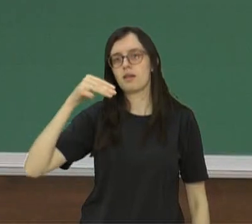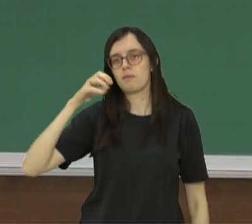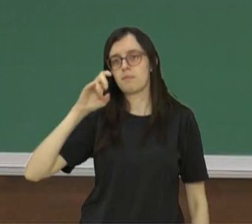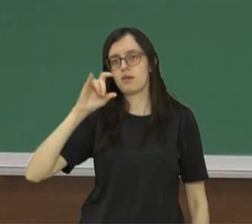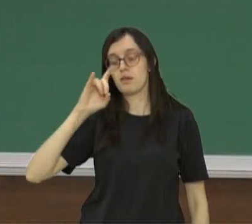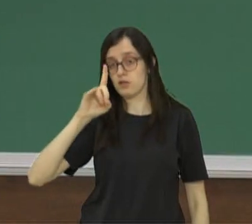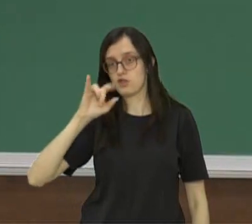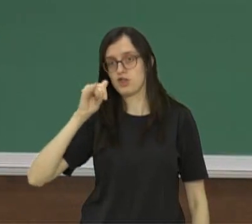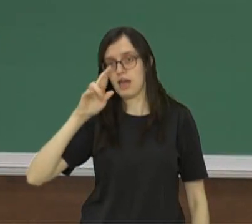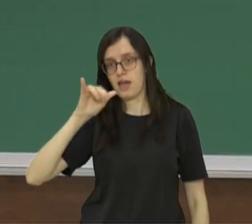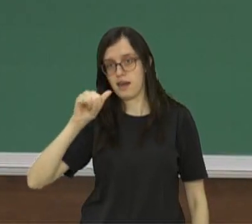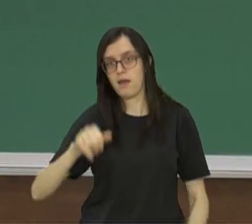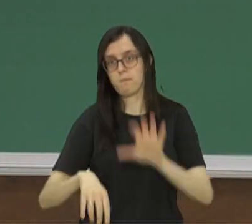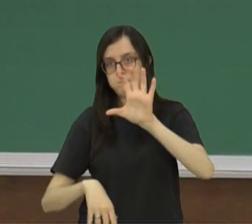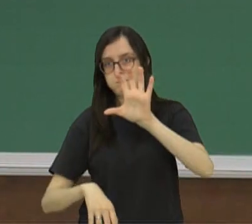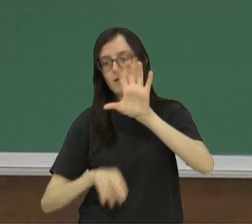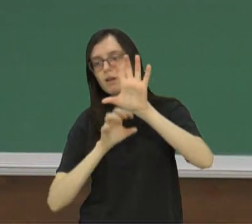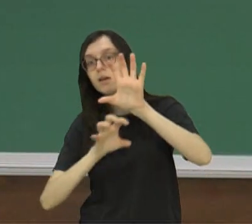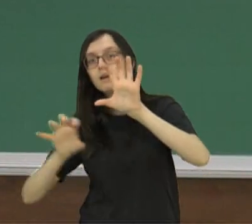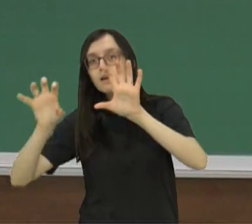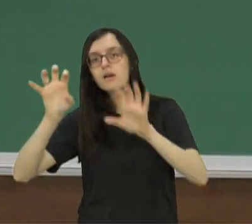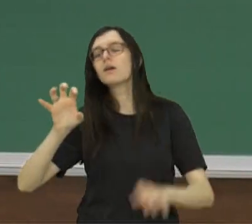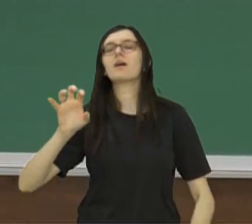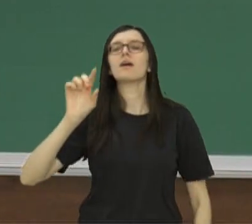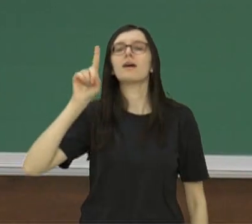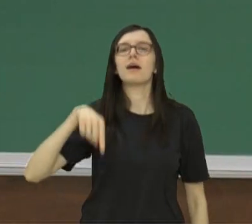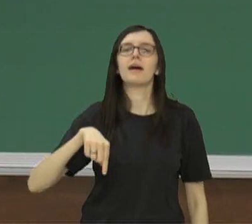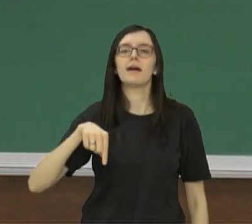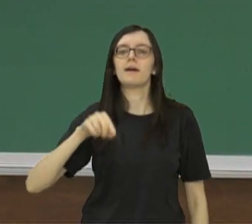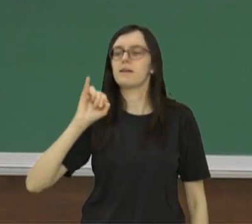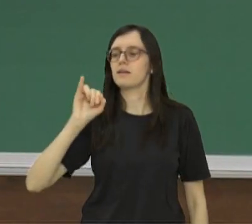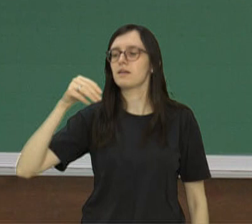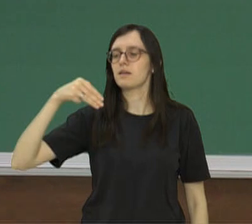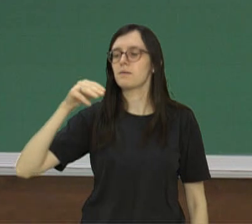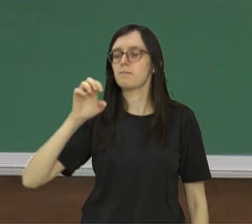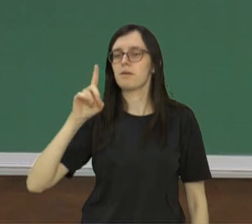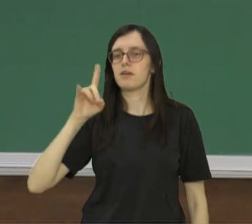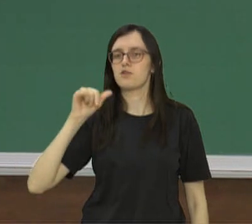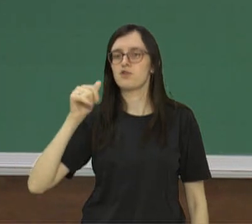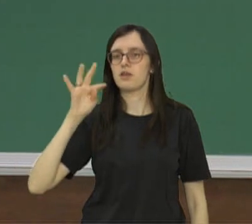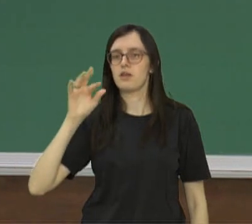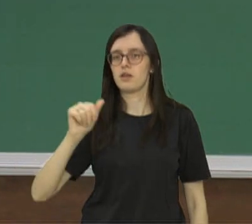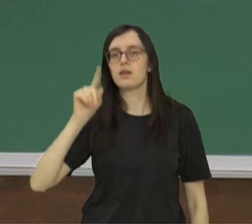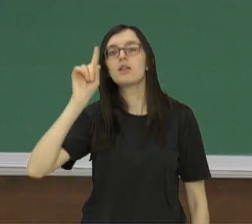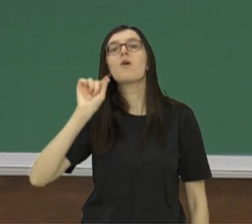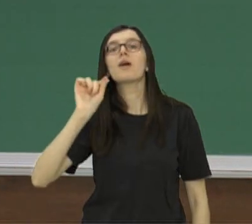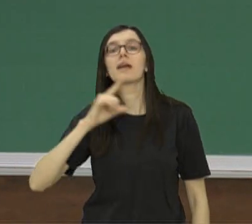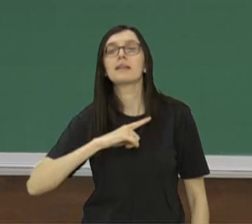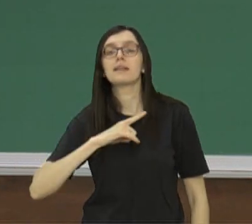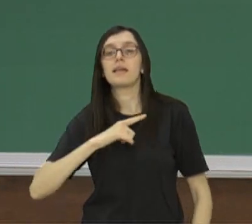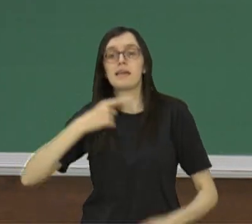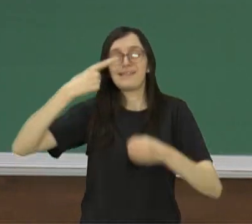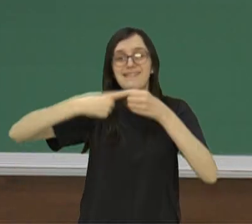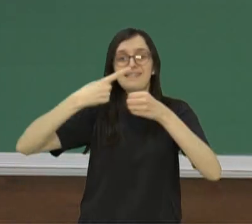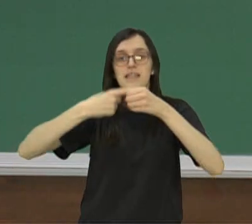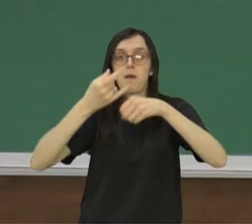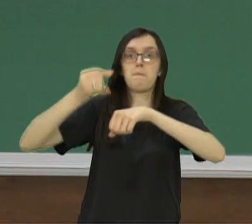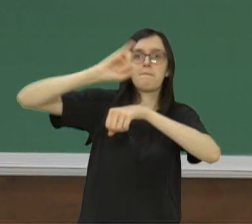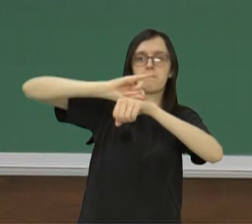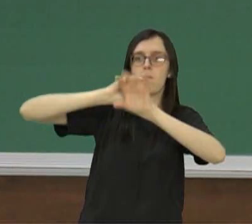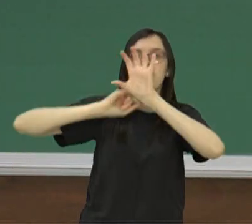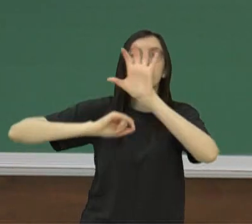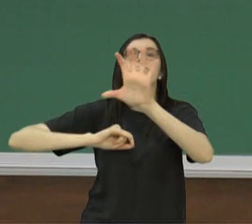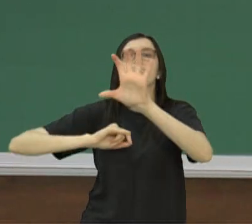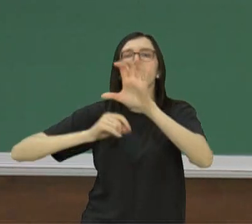ou seja, cidades, né, municípios ali que são influenciados por uma cidade polo, né, que é ela que tem lá a